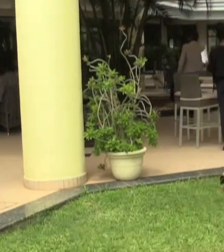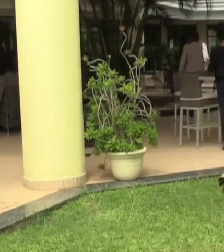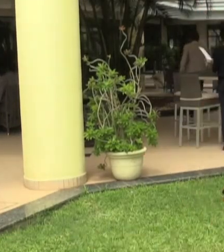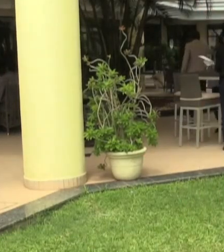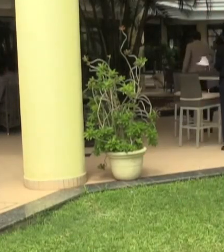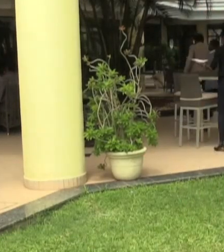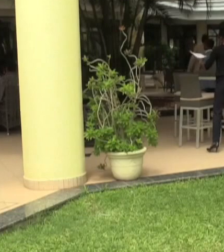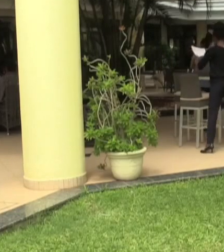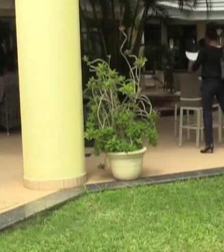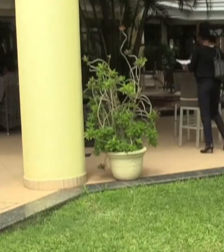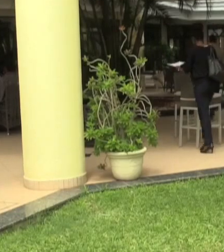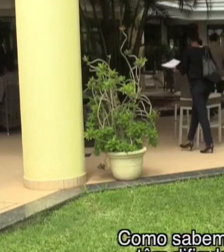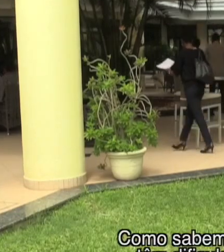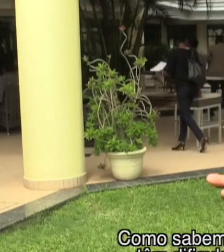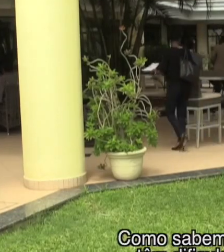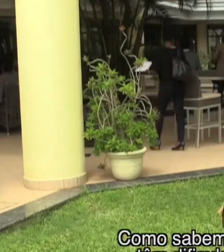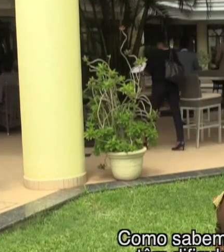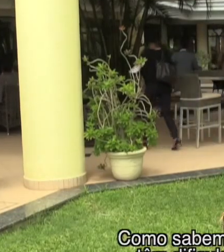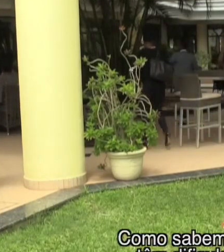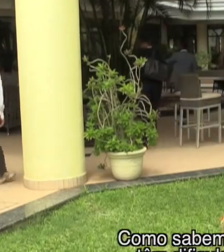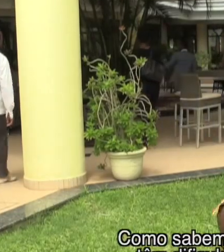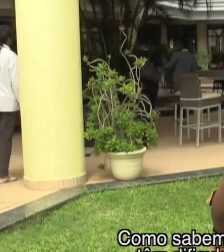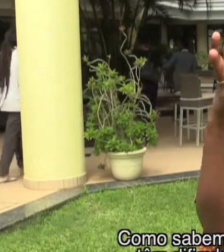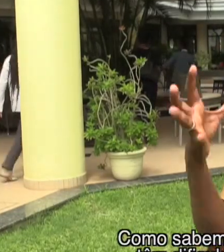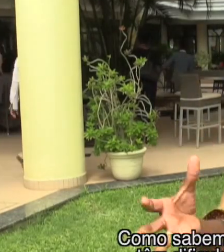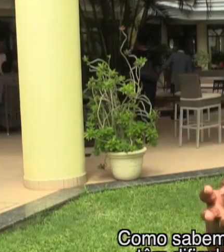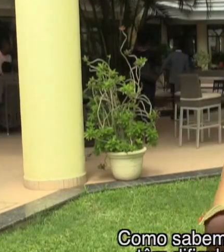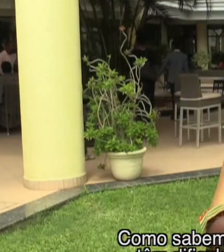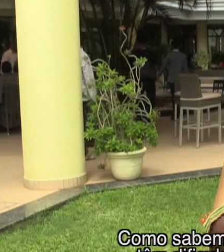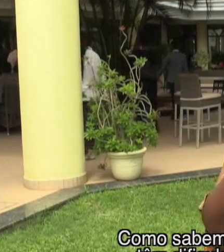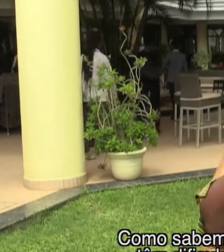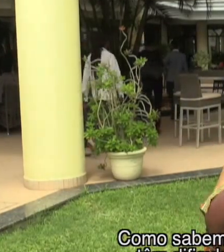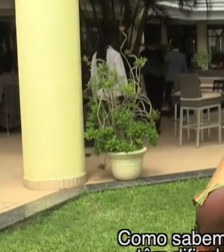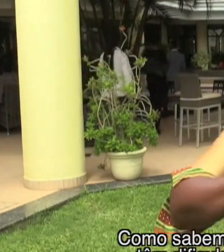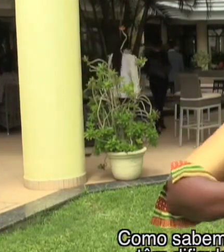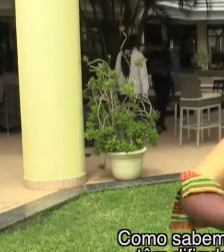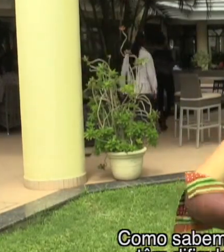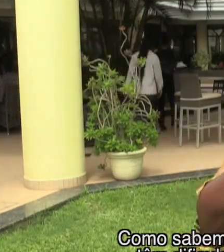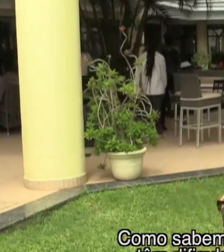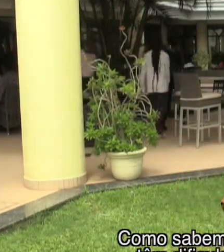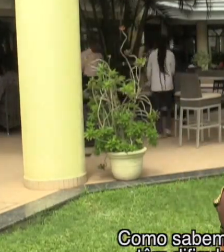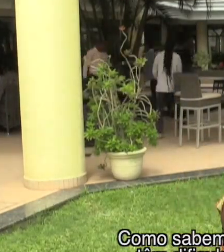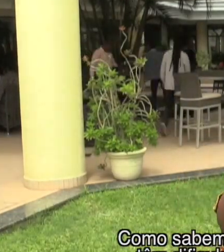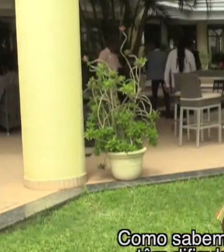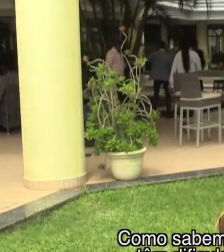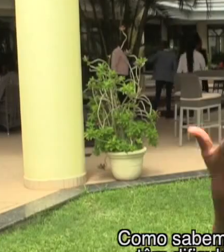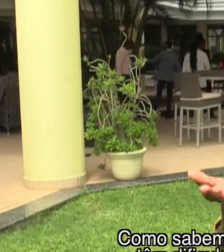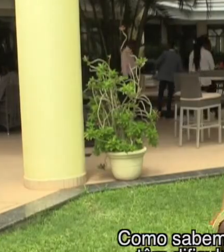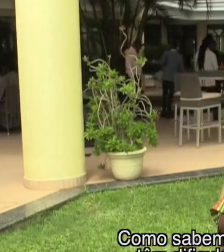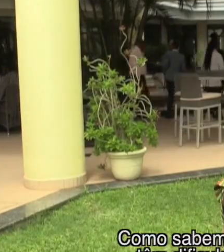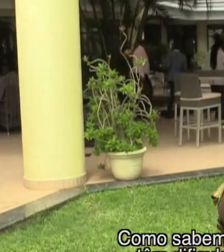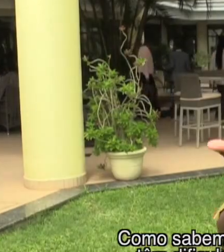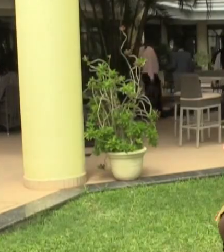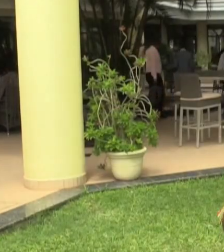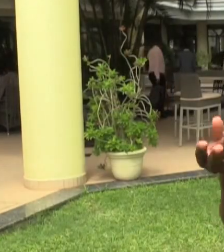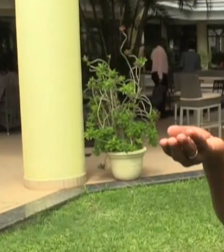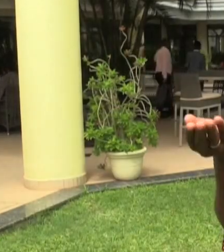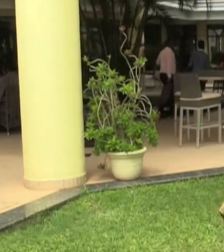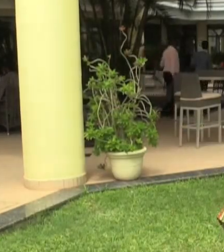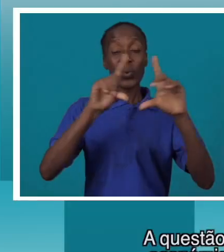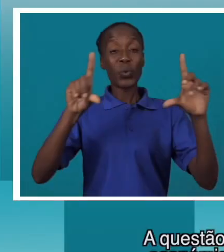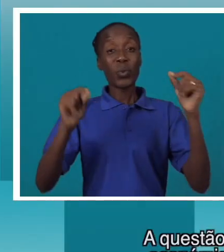e como nós sabemos há grande dificuldade em conseguir emprego para as mulheres